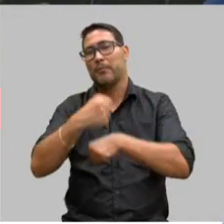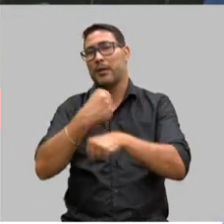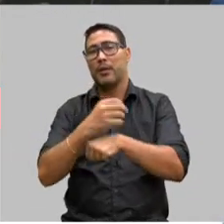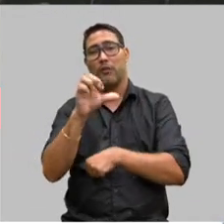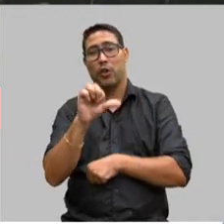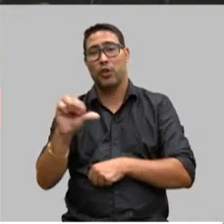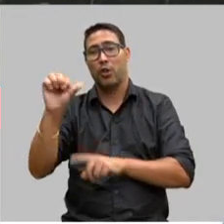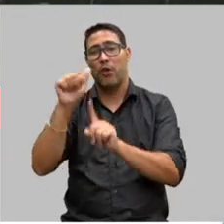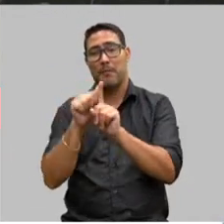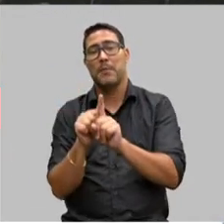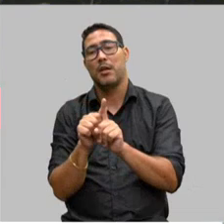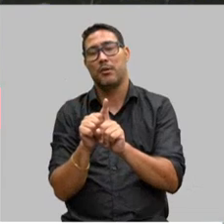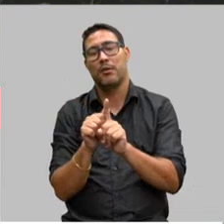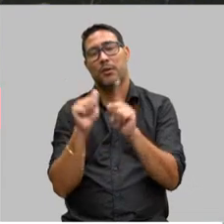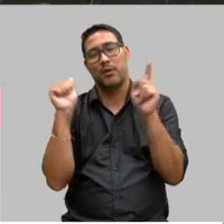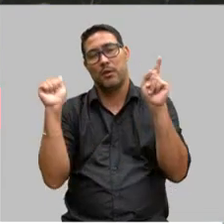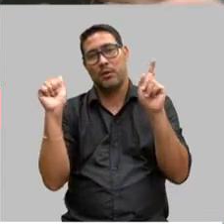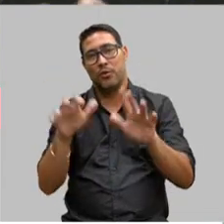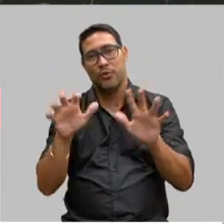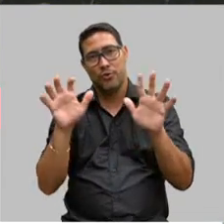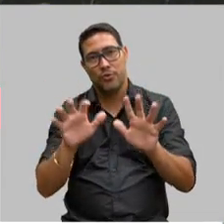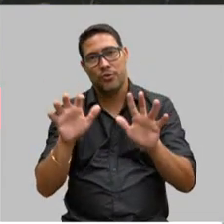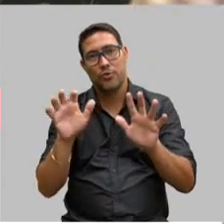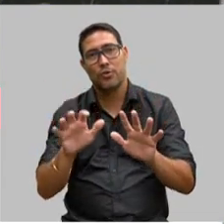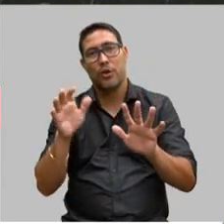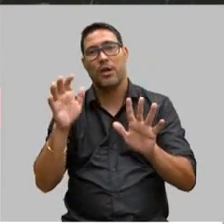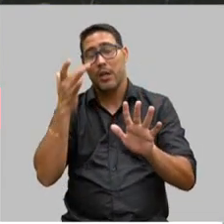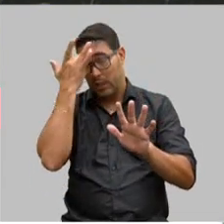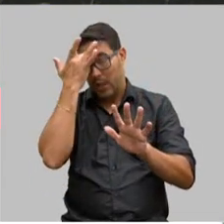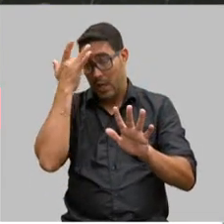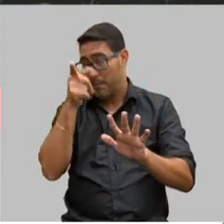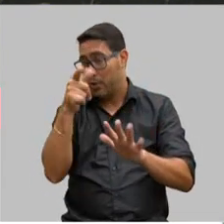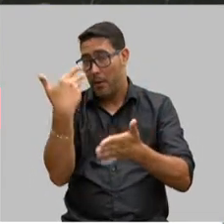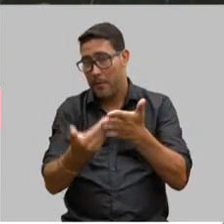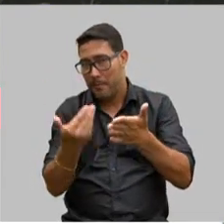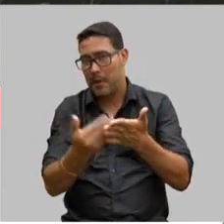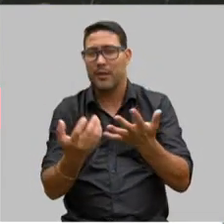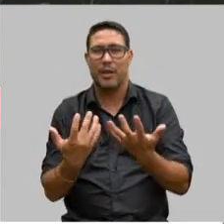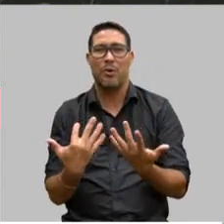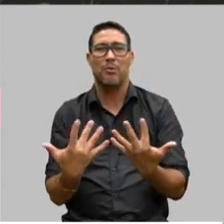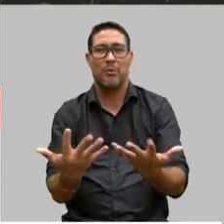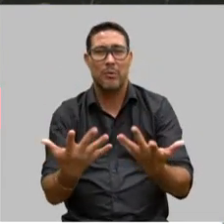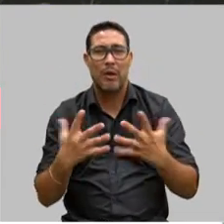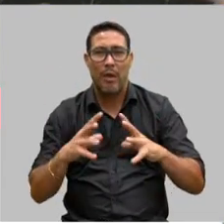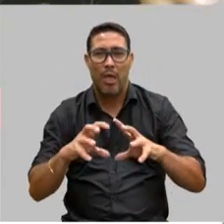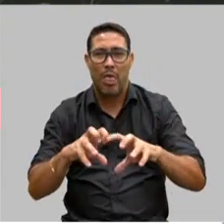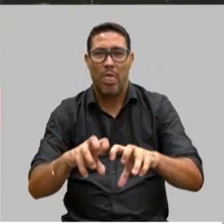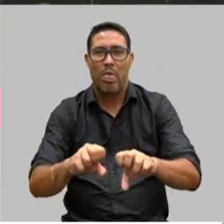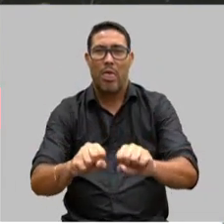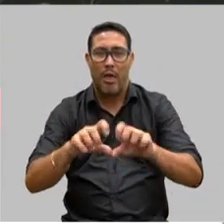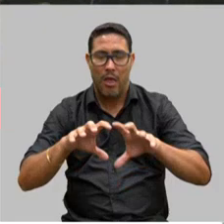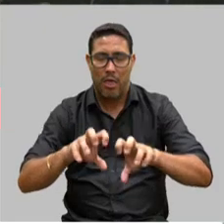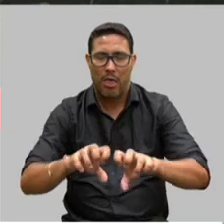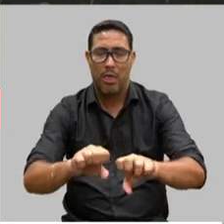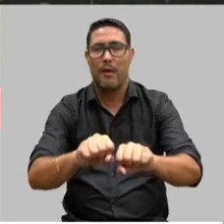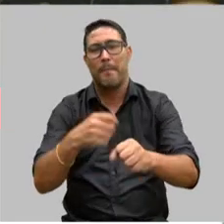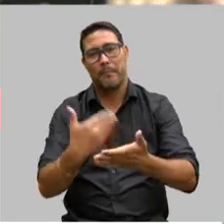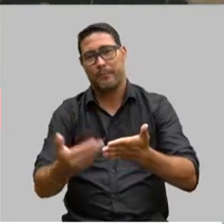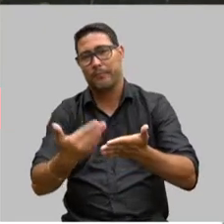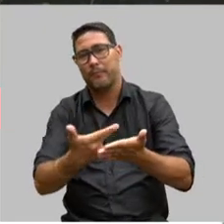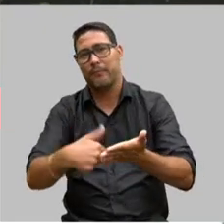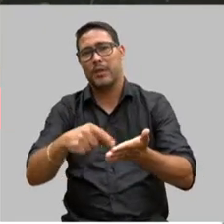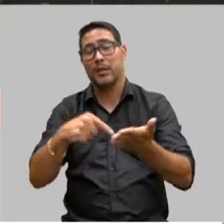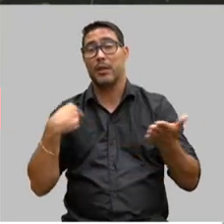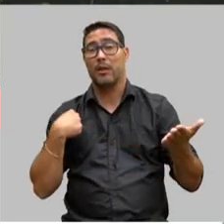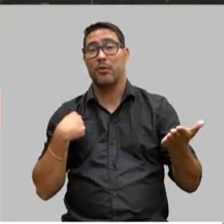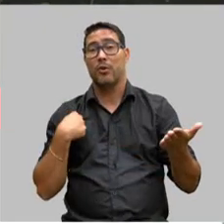de chuva ano passado. Então, o povo perdeu roça, perdeu lavoura. E são coisas que a gente aprendeu ao longo dos anos, que a seca